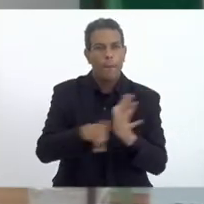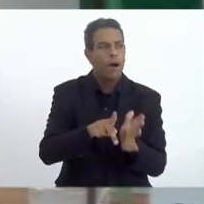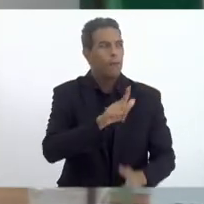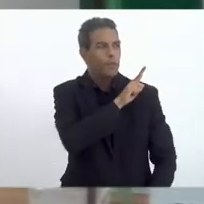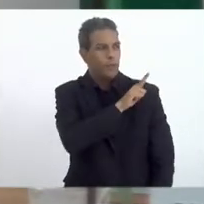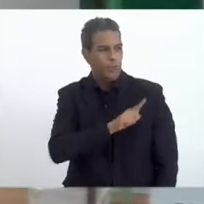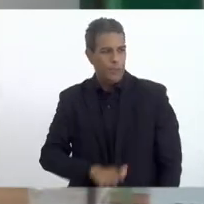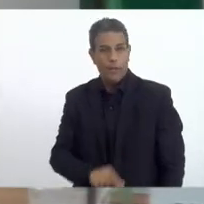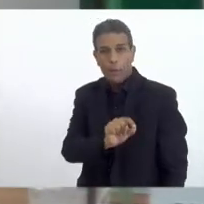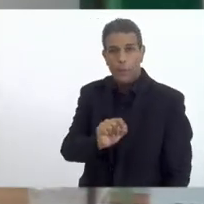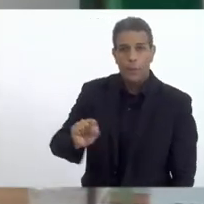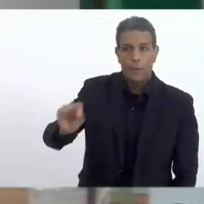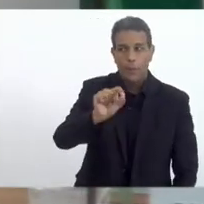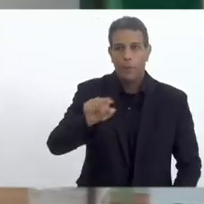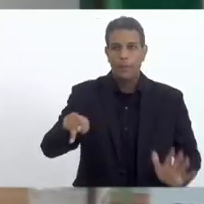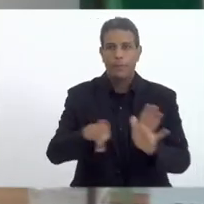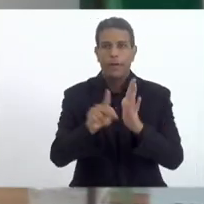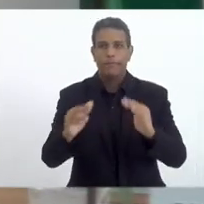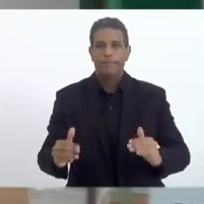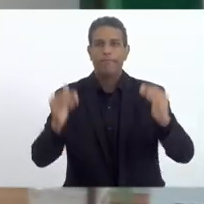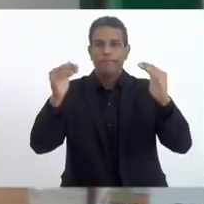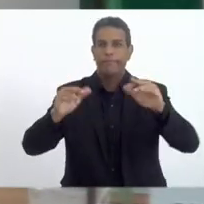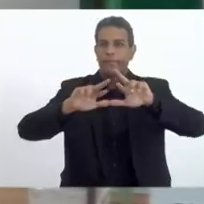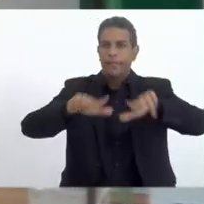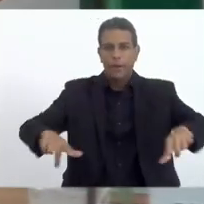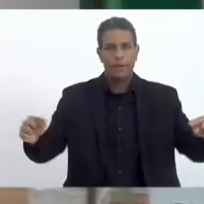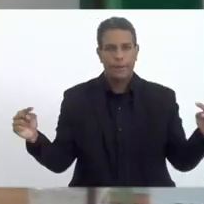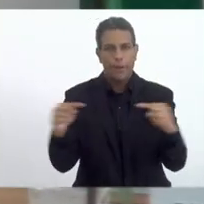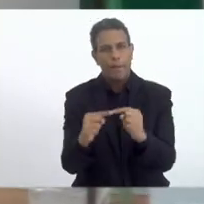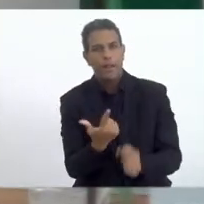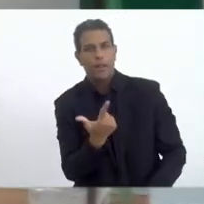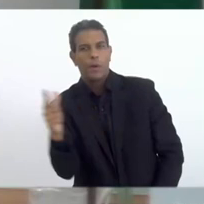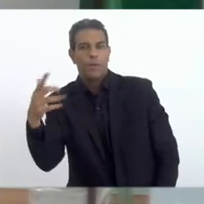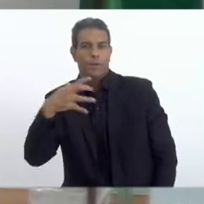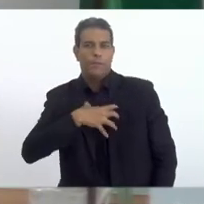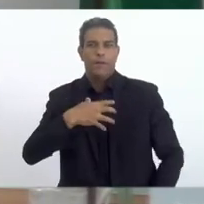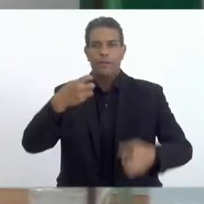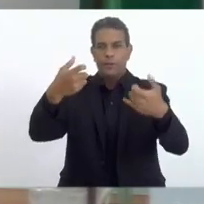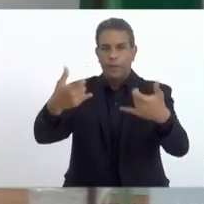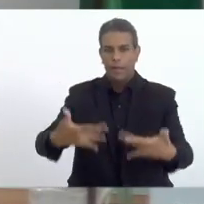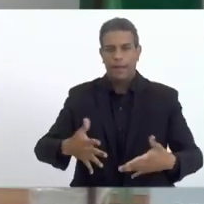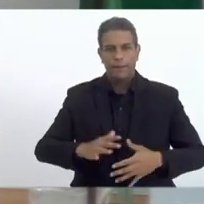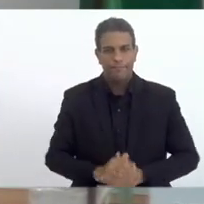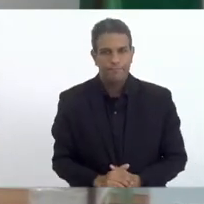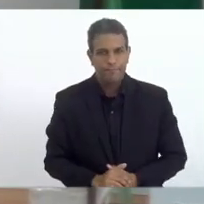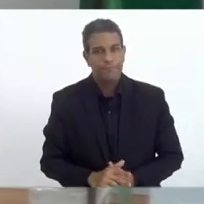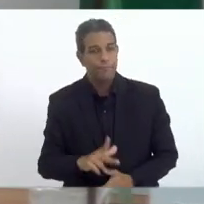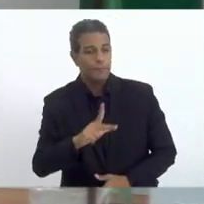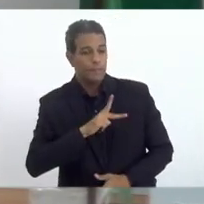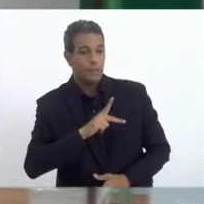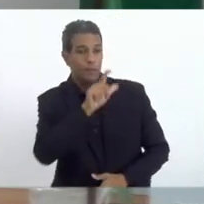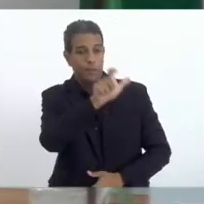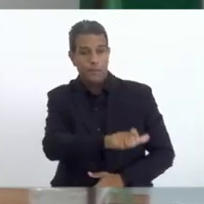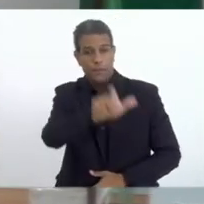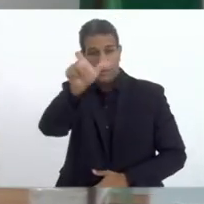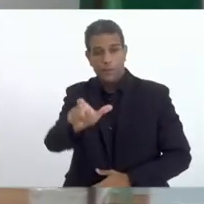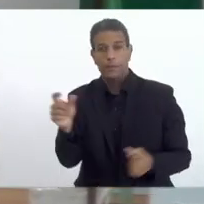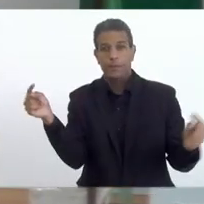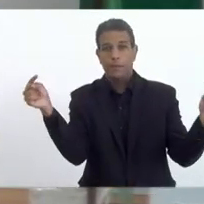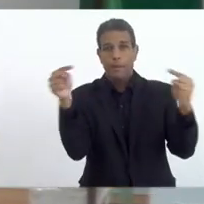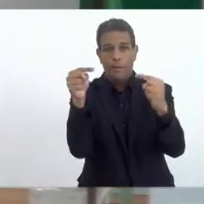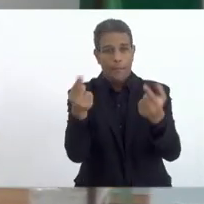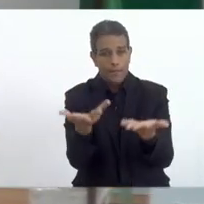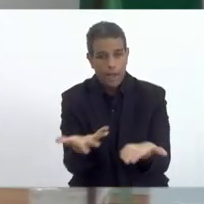que alguém do magistério não é uma função de Estado, é um colapso, né? Mas, particularmente, nos tempos que a gente